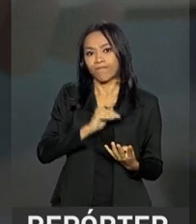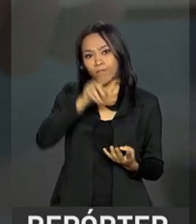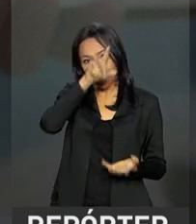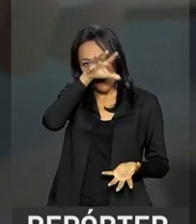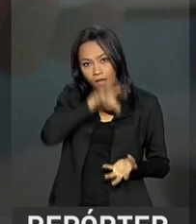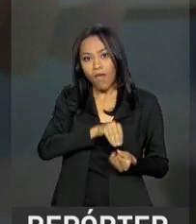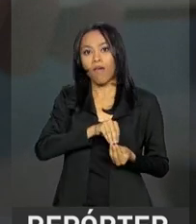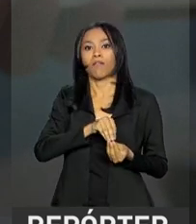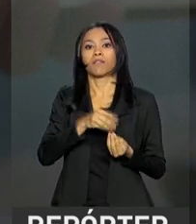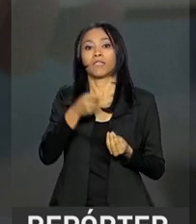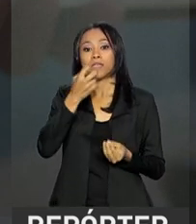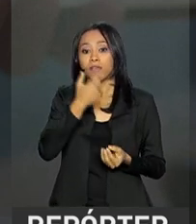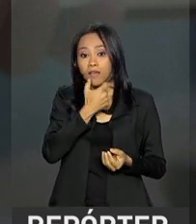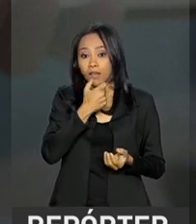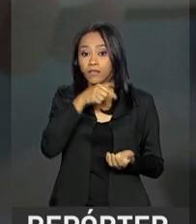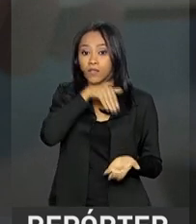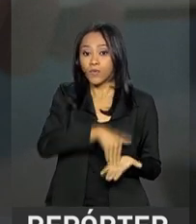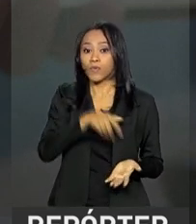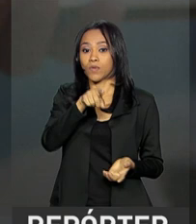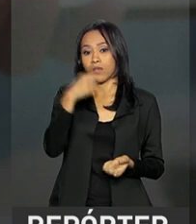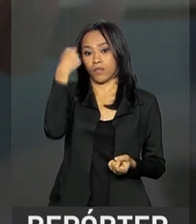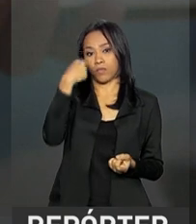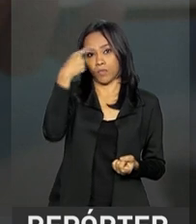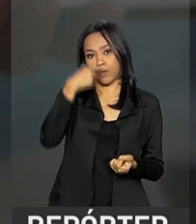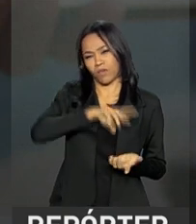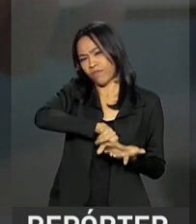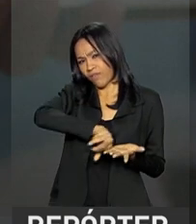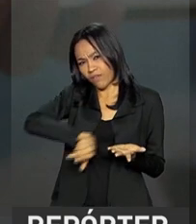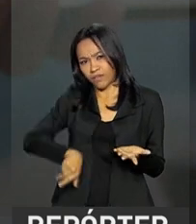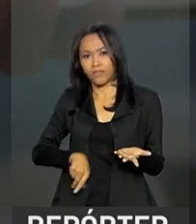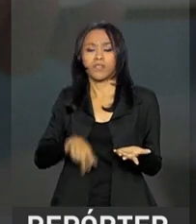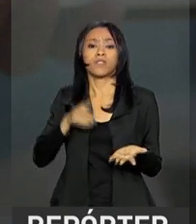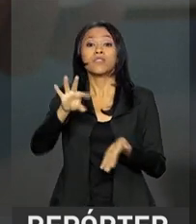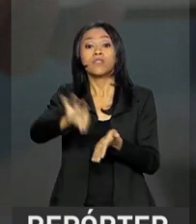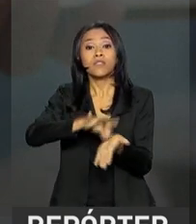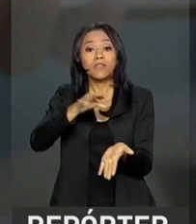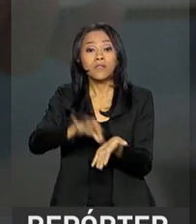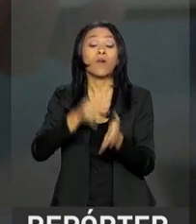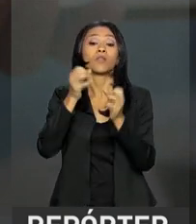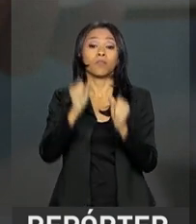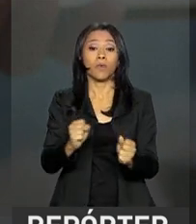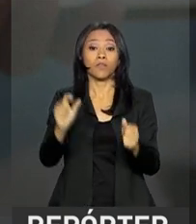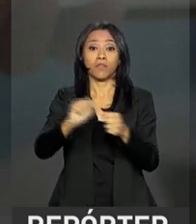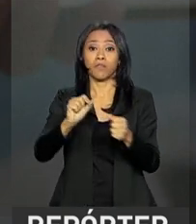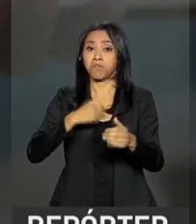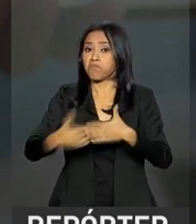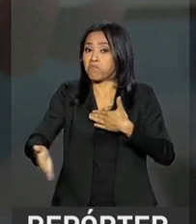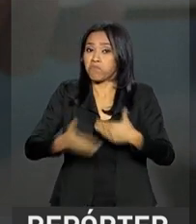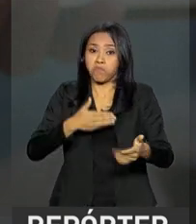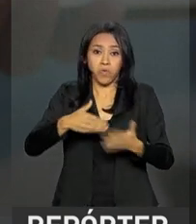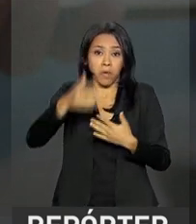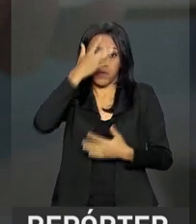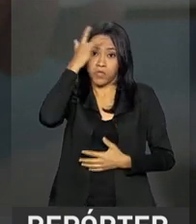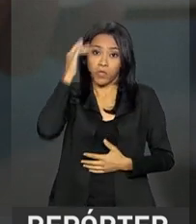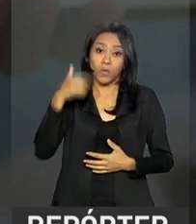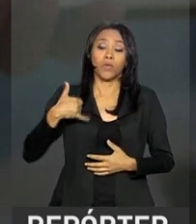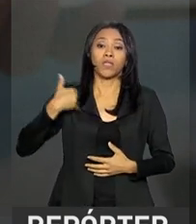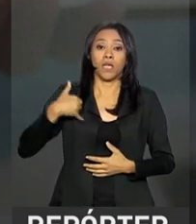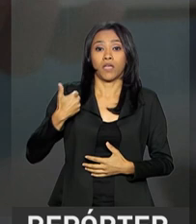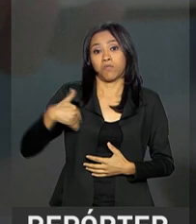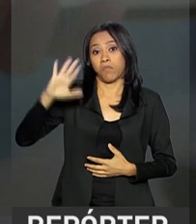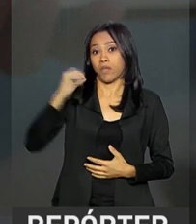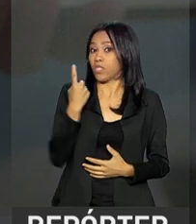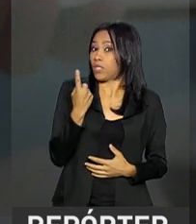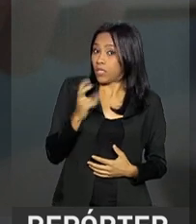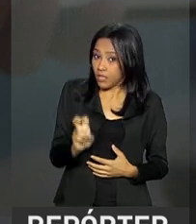recursos humanos, inglês e espanhol básico, entre outros. As inscrições podem ser feitas por qualquer pessoa que tenha mais de 15